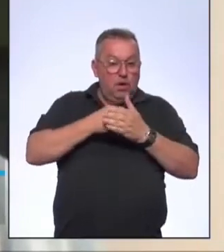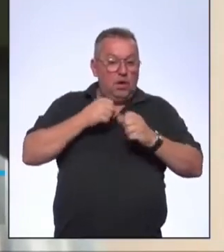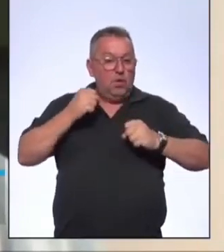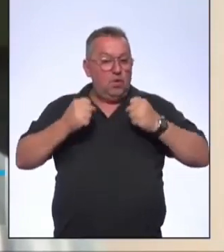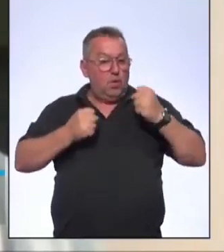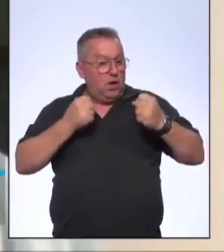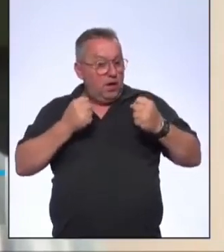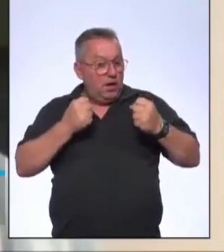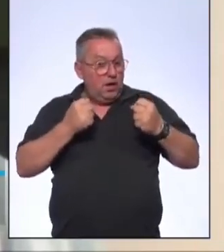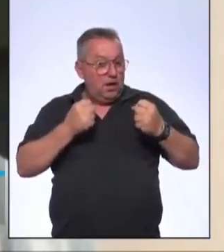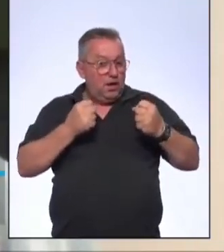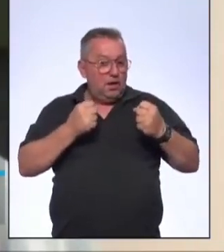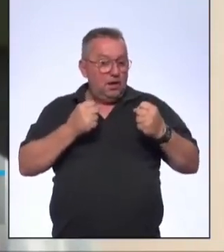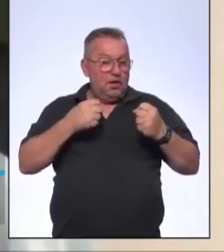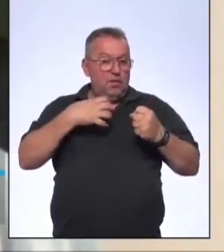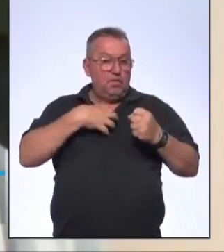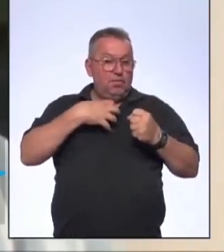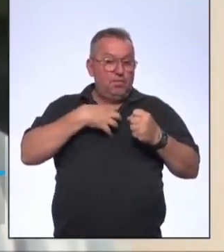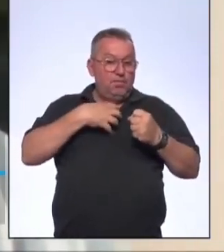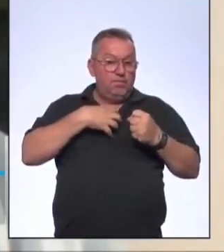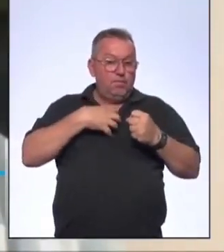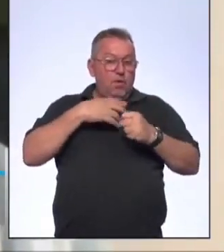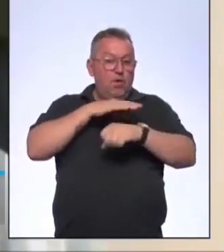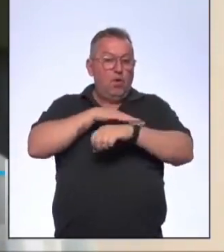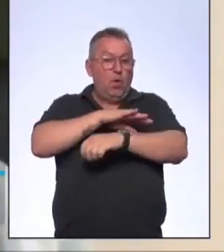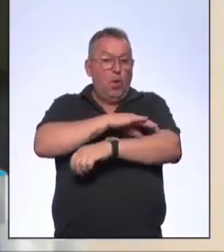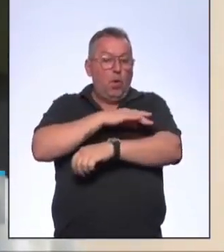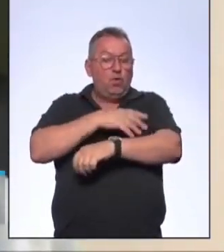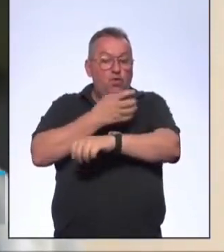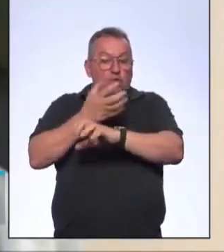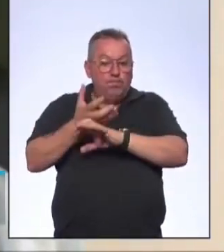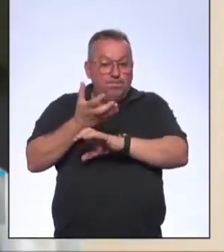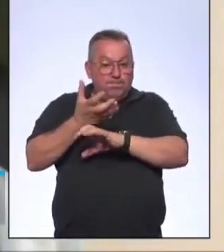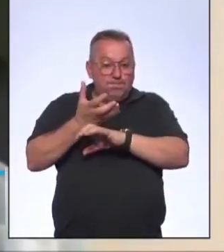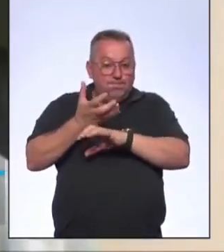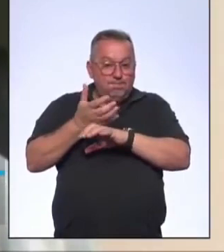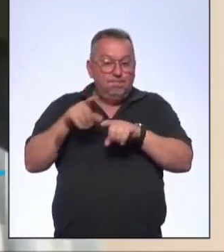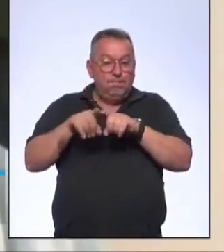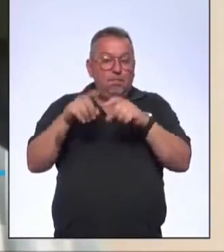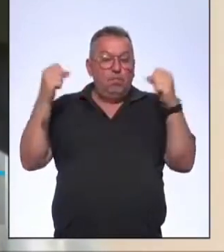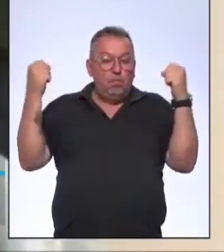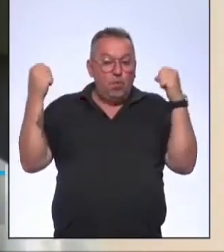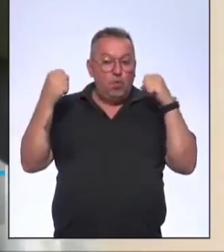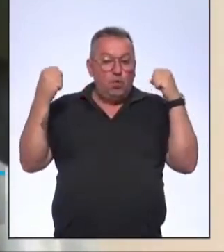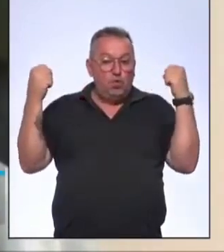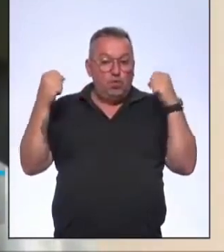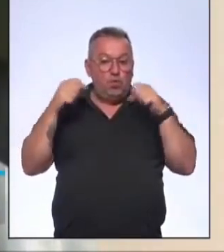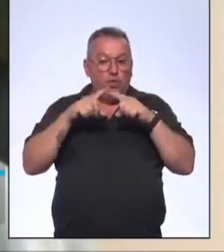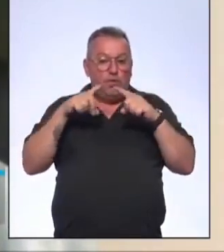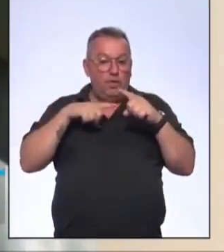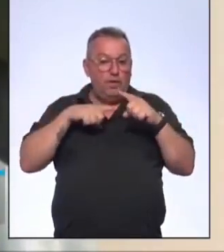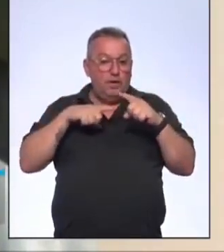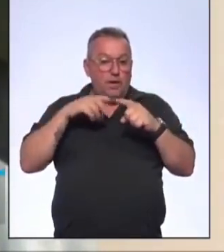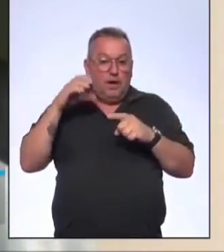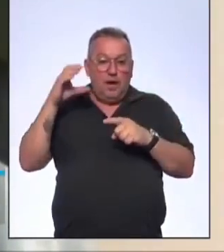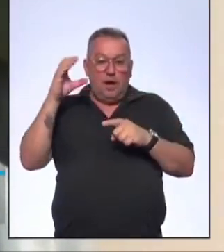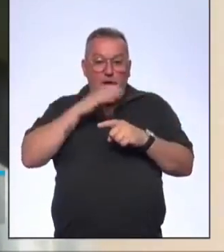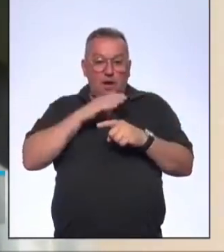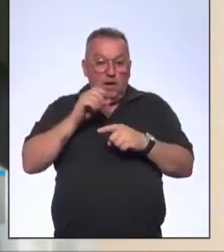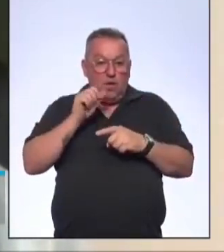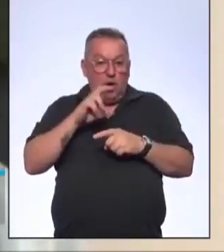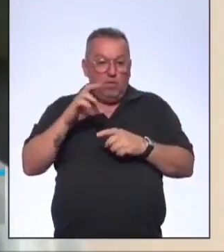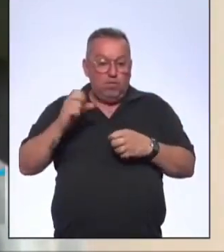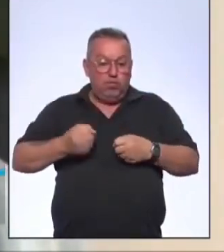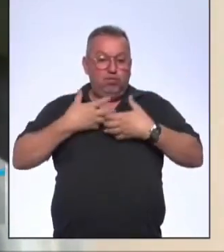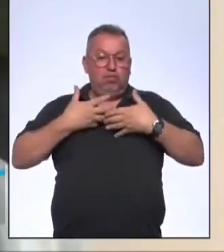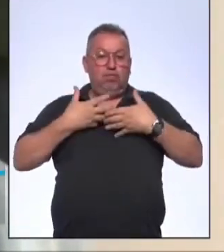correr, o meu sistema esquelético, o meu sistema muscular, eles vão ter que estar tudo suprido de bastante oxigênio e